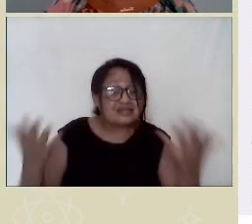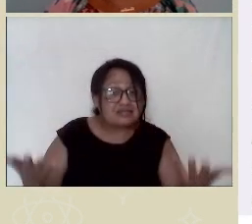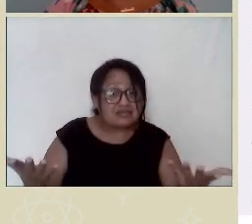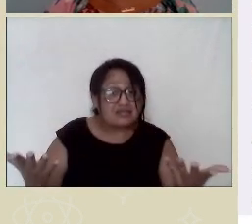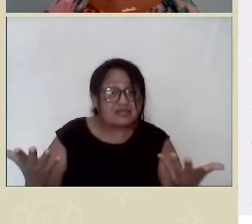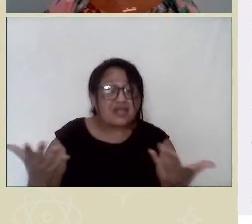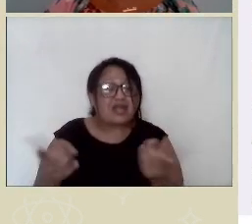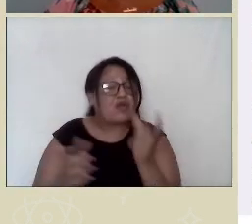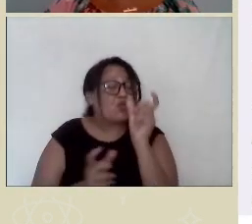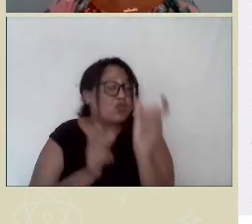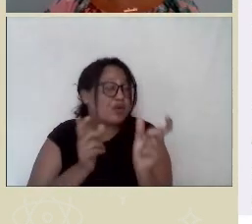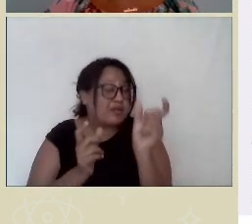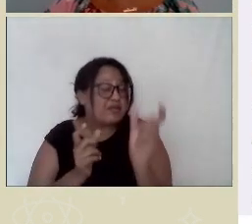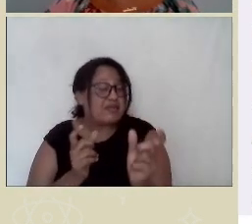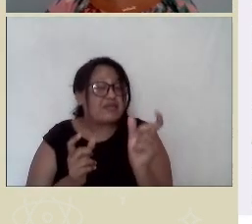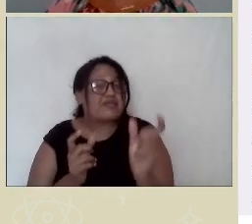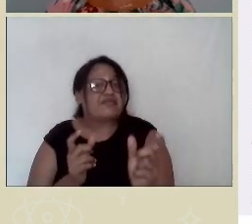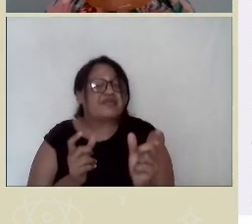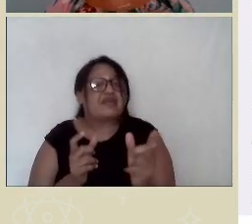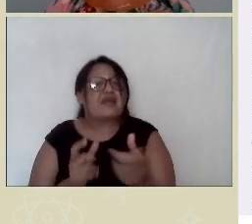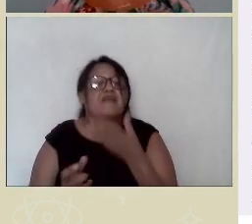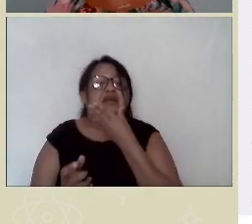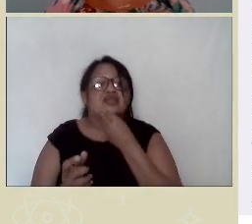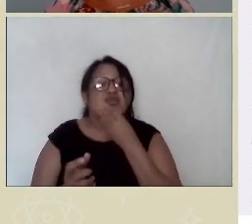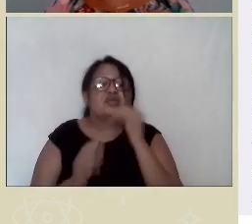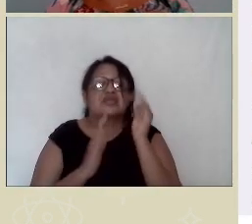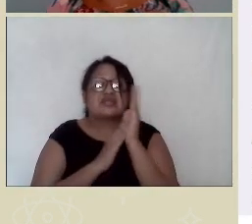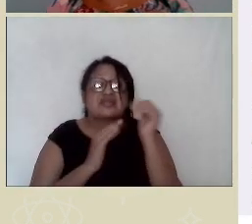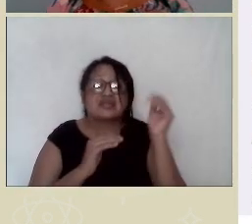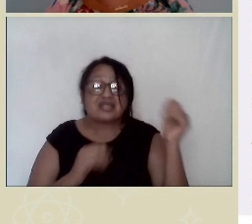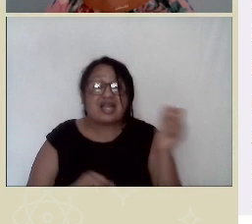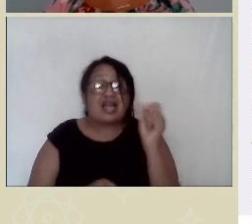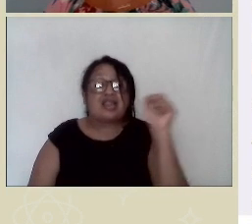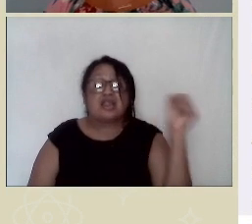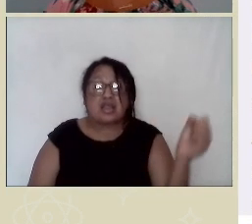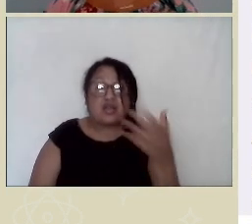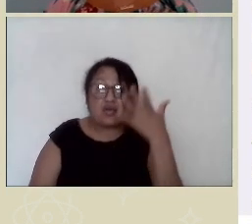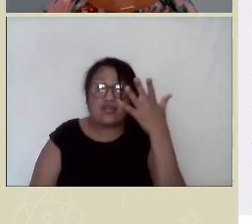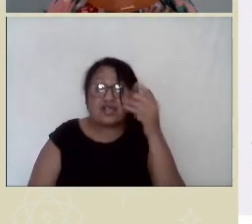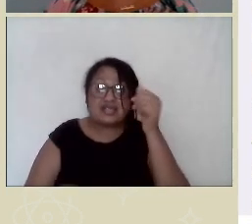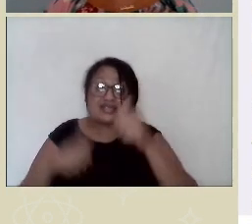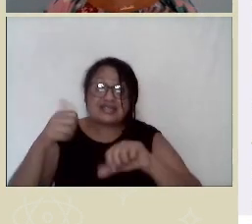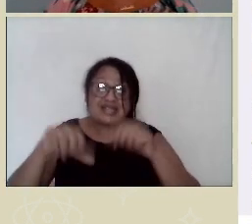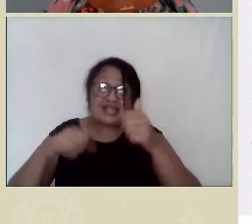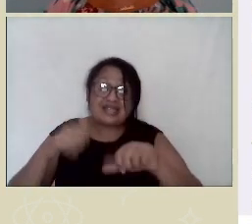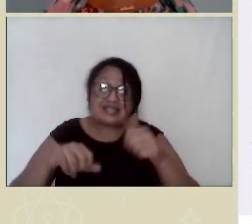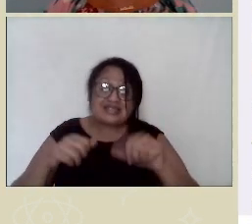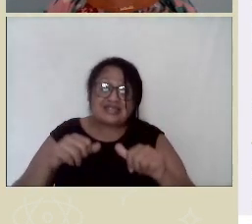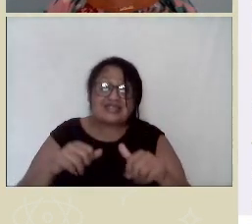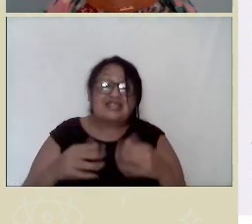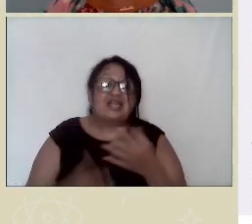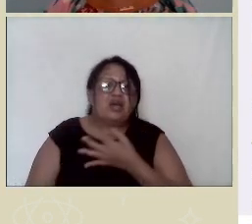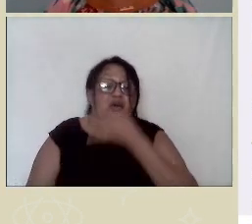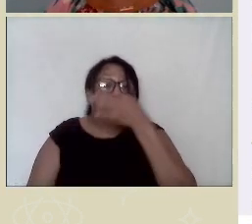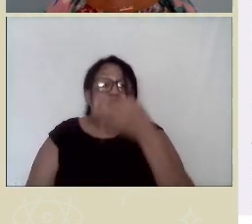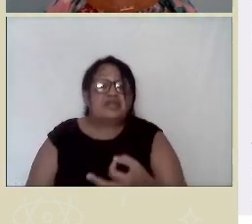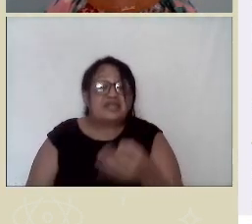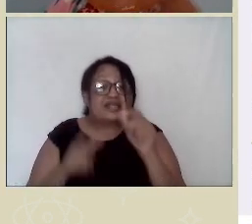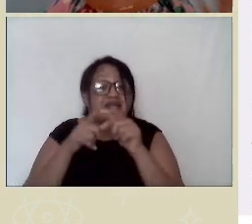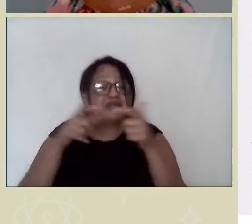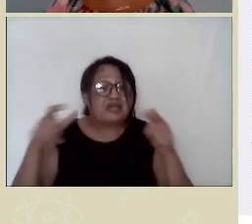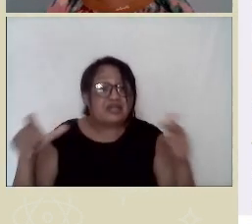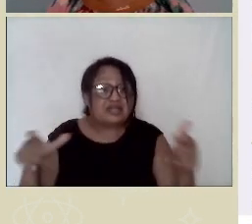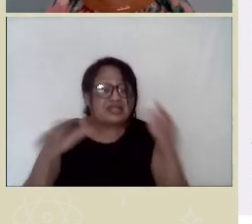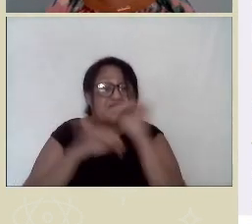é uma palavra masculina em espanhol né então a nova análise sugere que a maioria das publicações anti vacunas